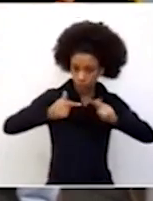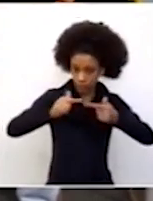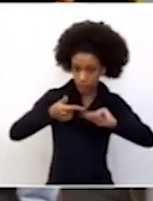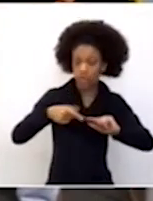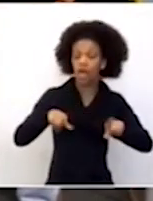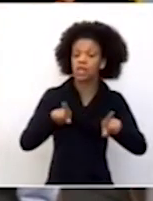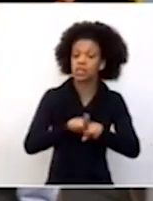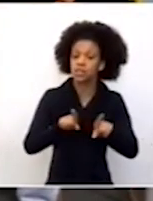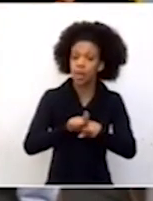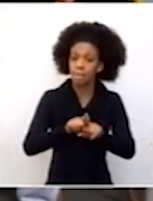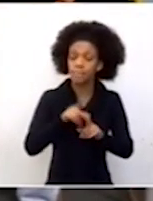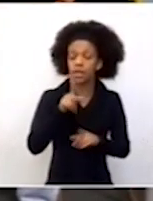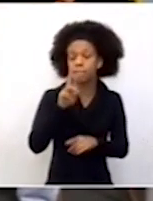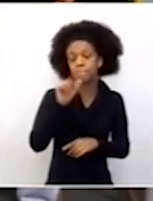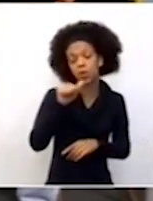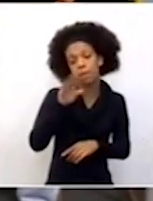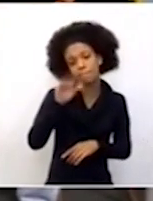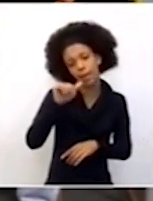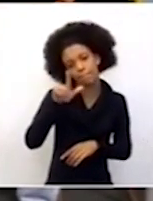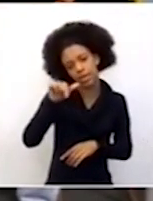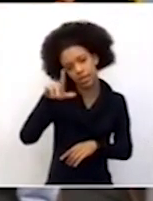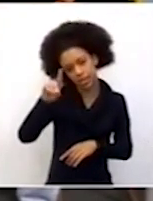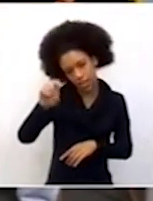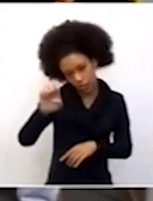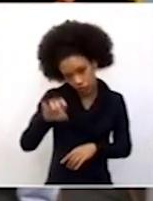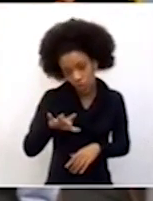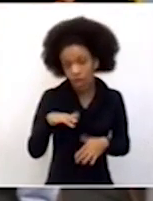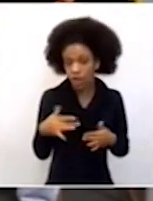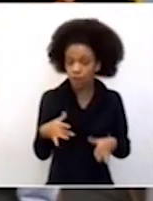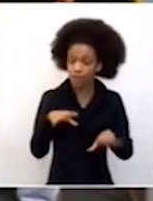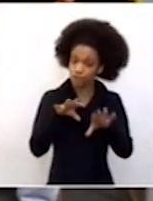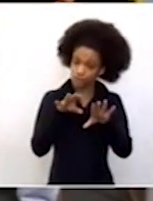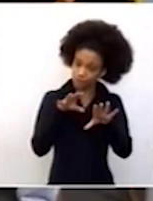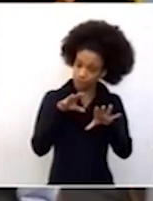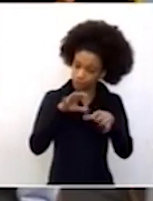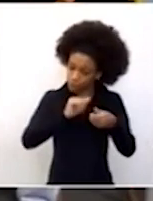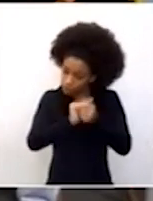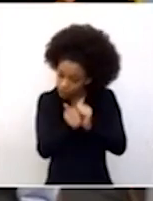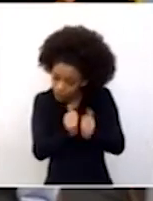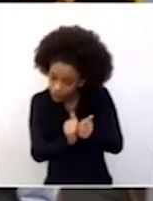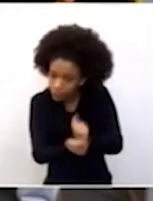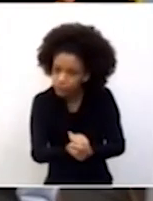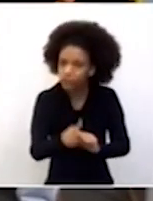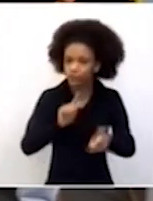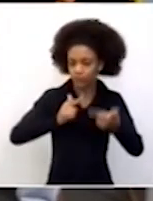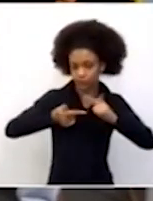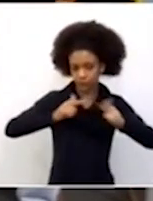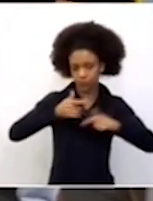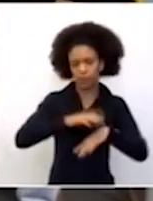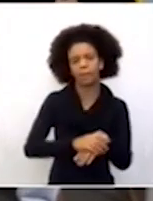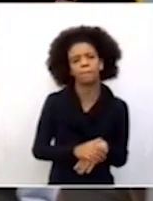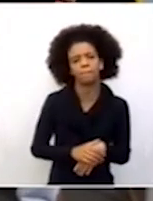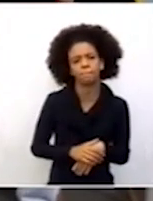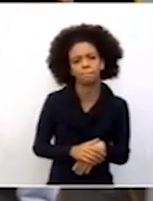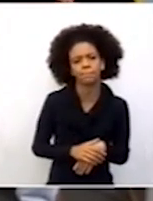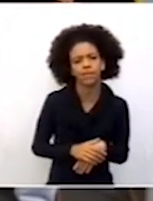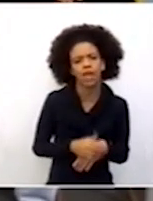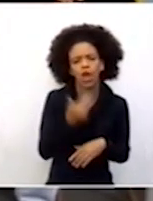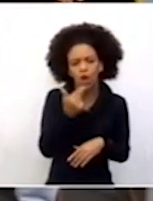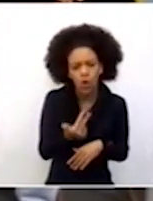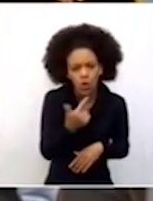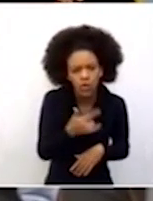probabilidade. Opa! Proane falou formas geométricas. Professora Cirlei, cor e